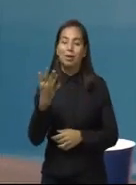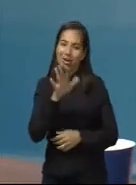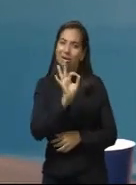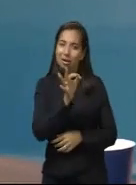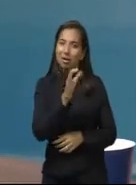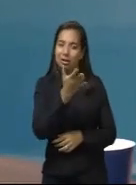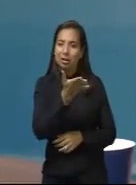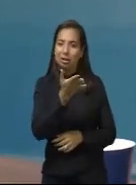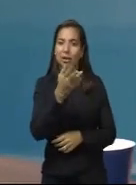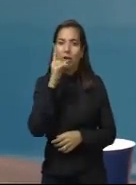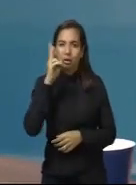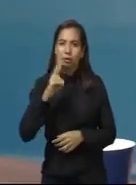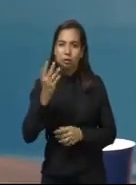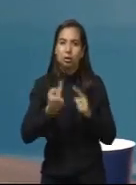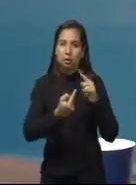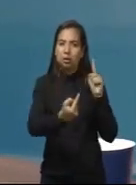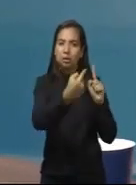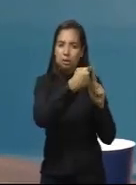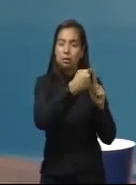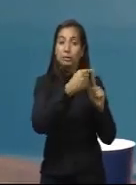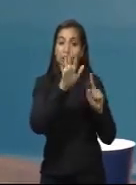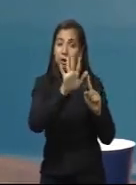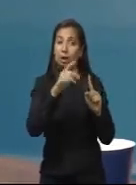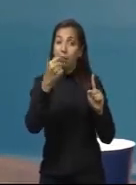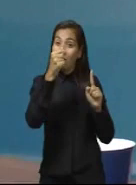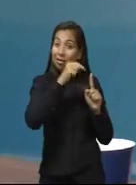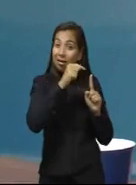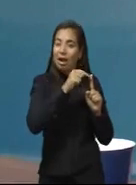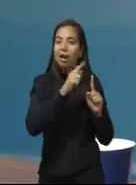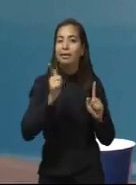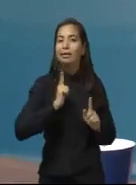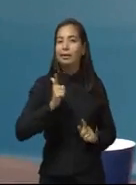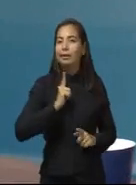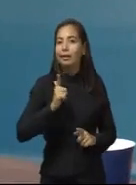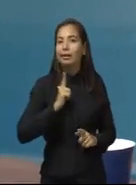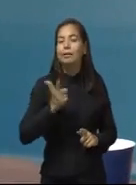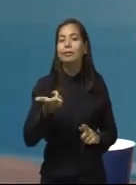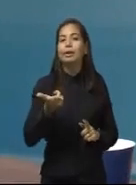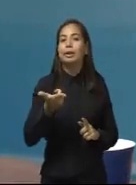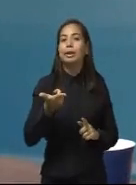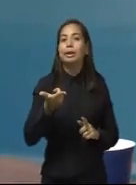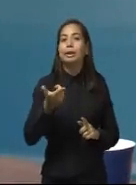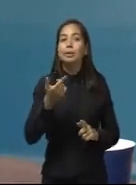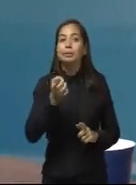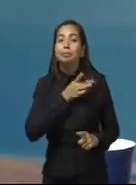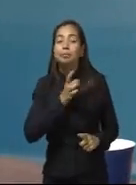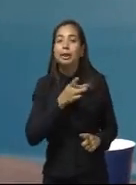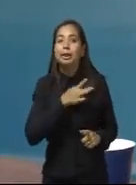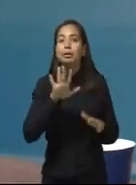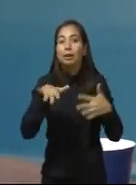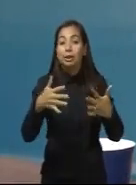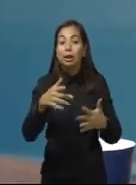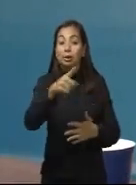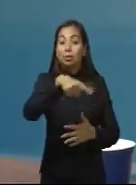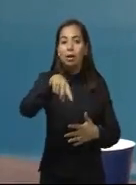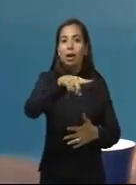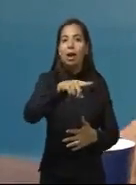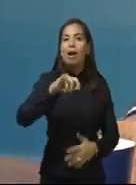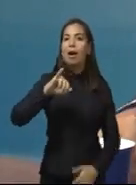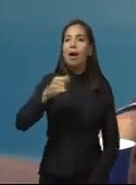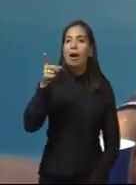acho que aquilo ali, de certa forma, fortaleceu, certo, a